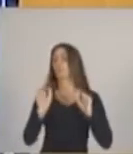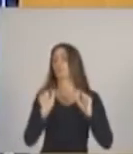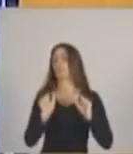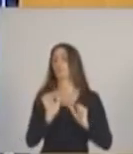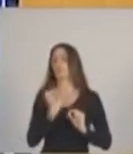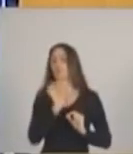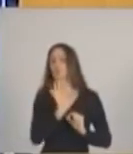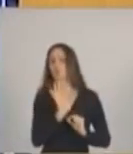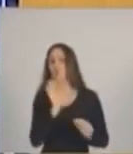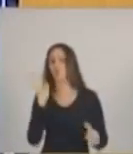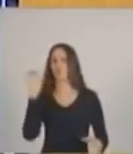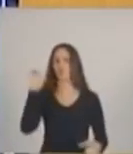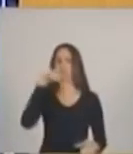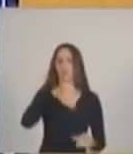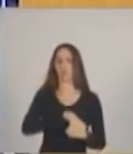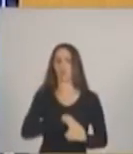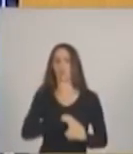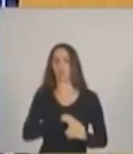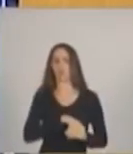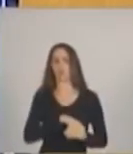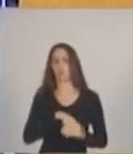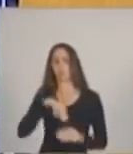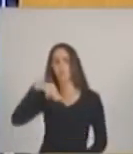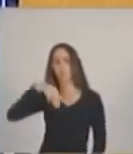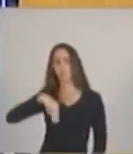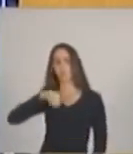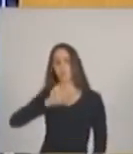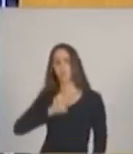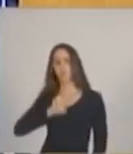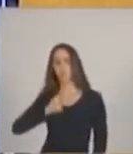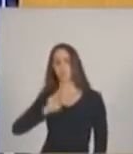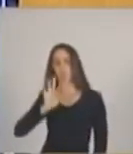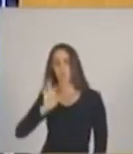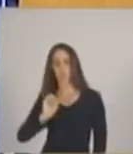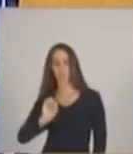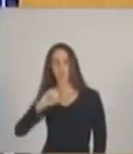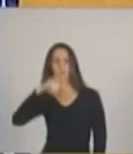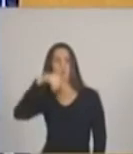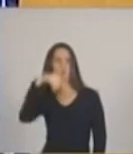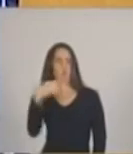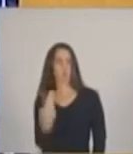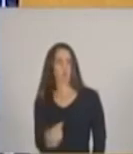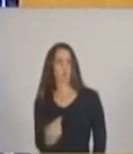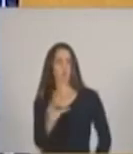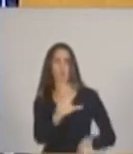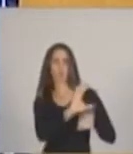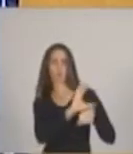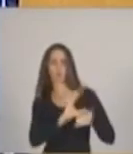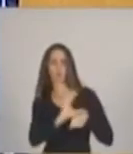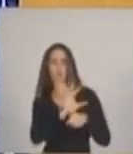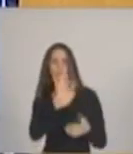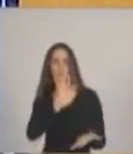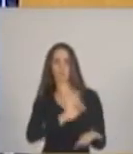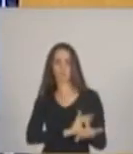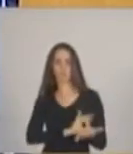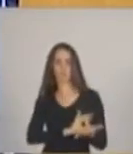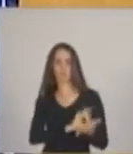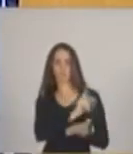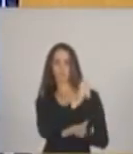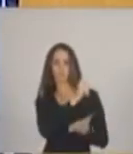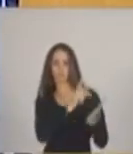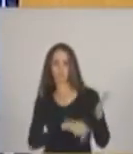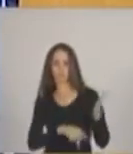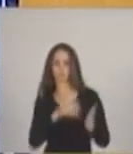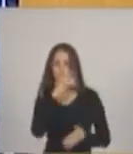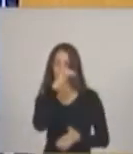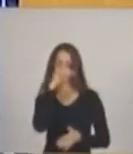ou se nós votamos pela constitucionalidade efetiva de um projeto. Porque